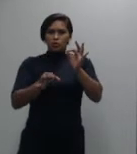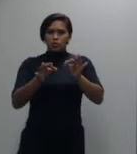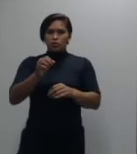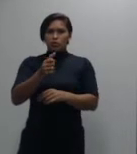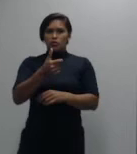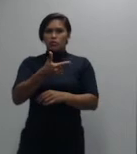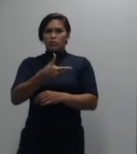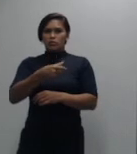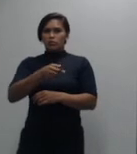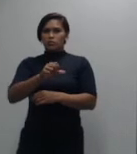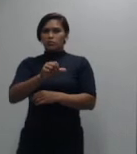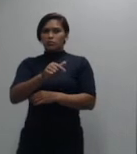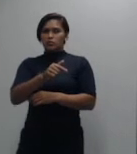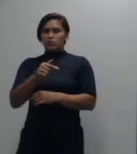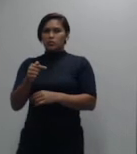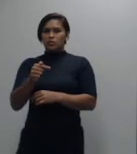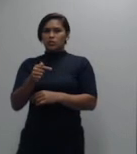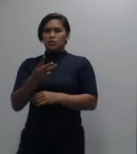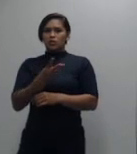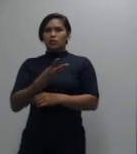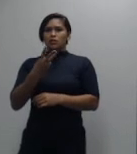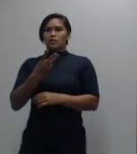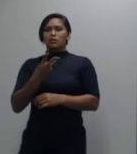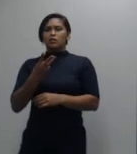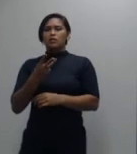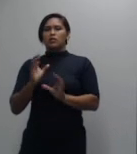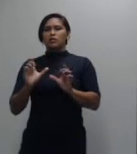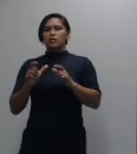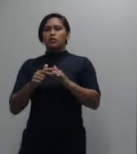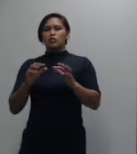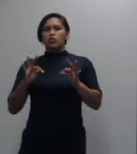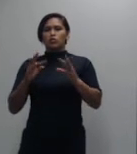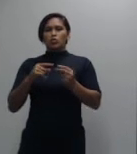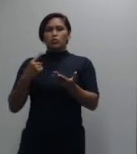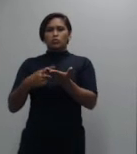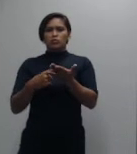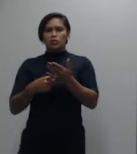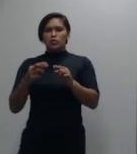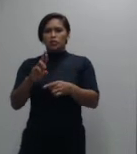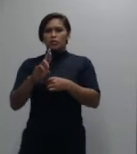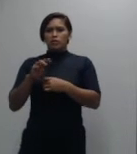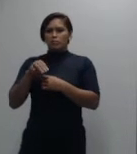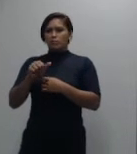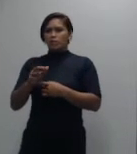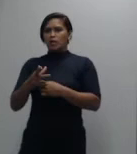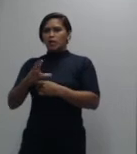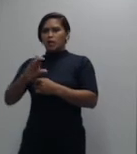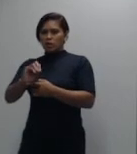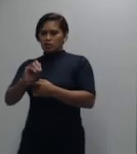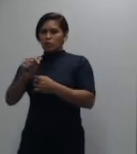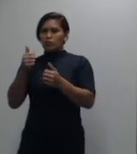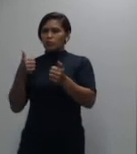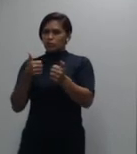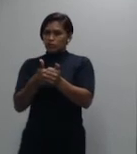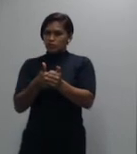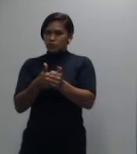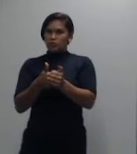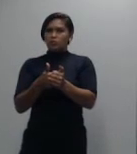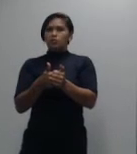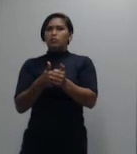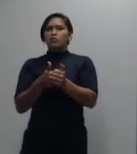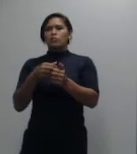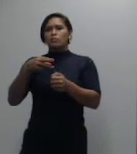2017 da 3ª turma relator ministro marco Aurélio bellizze Moura Ribeiro